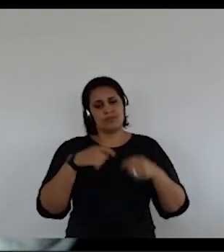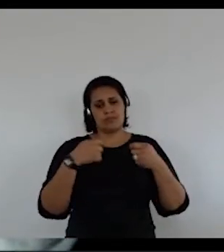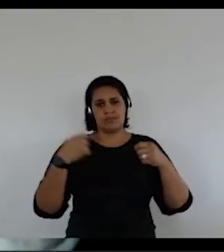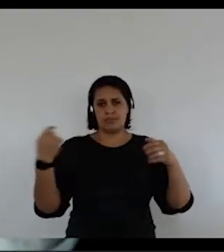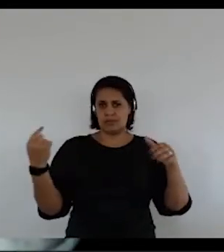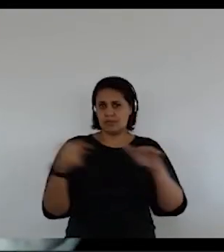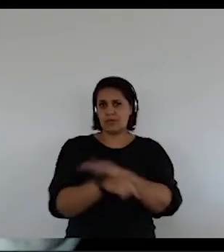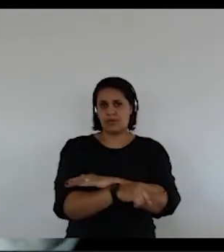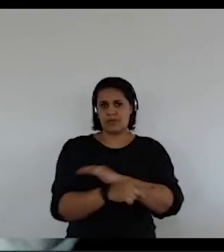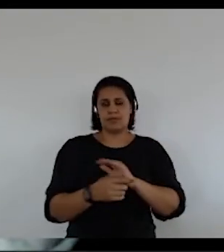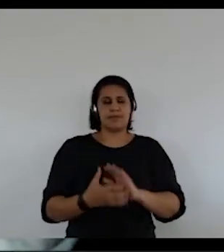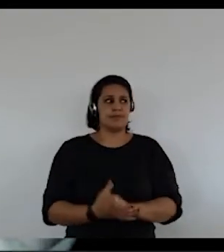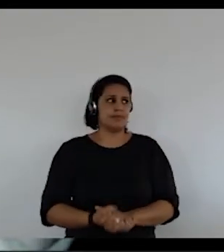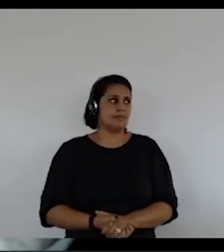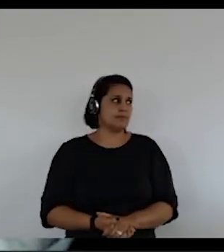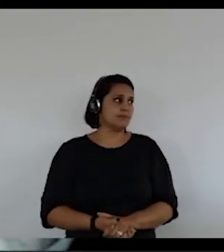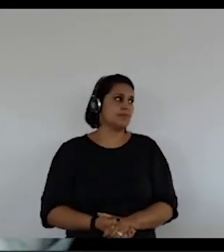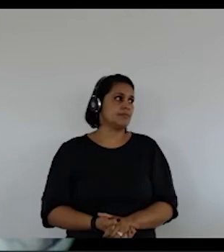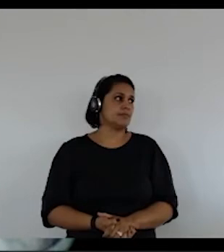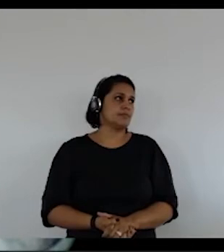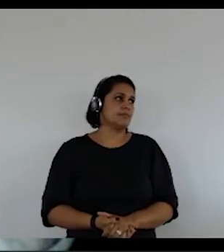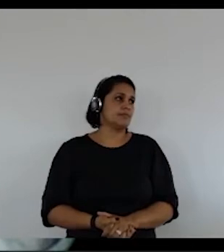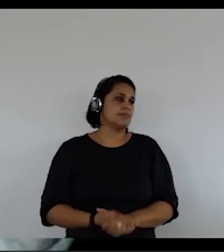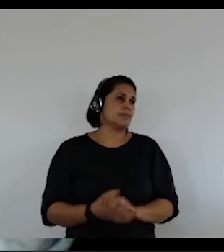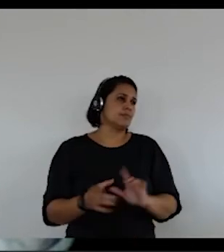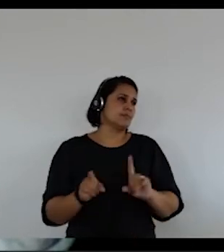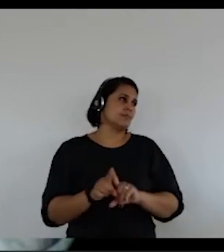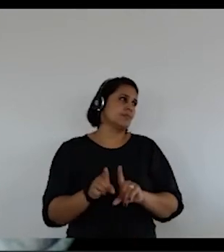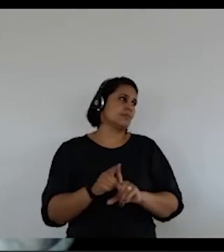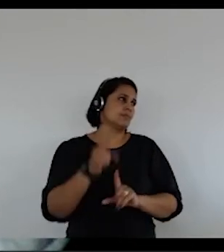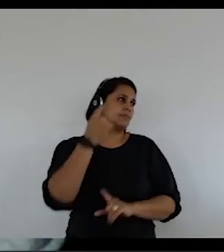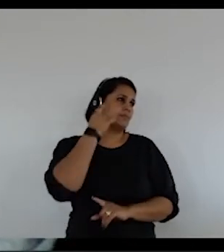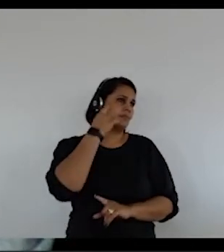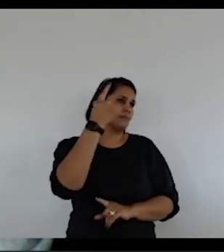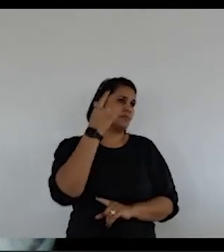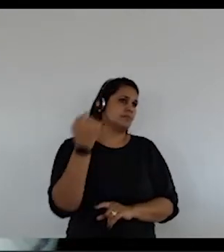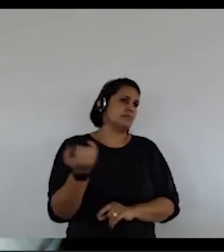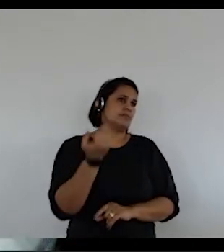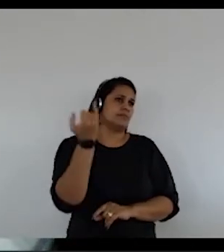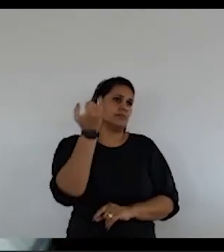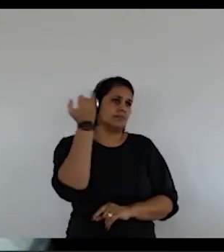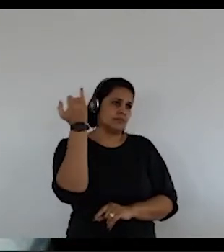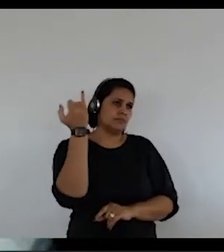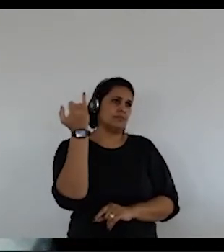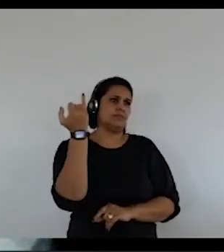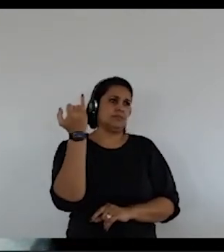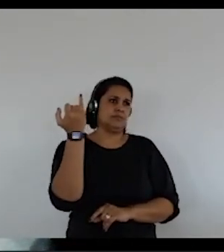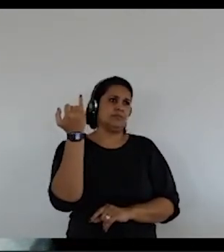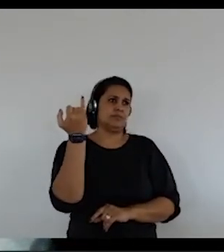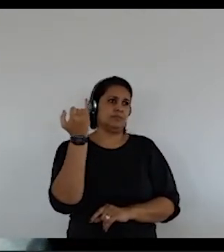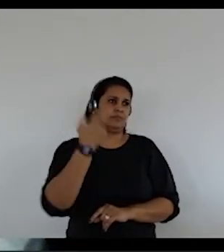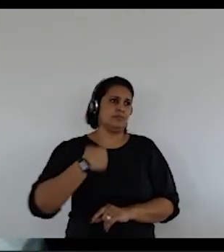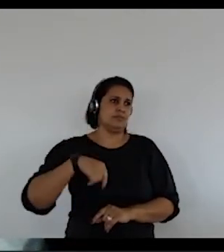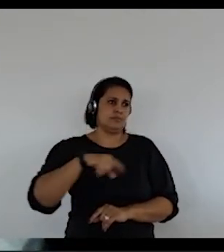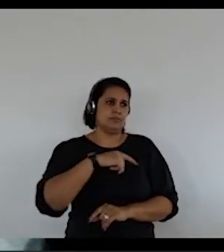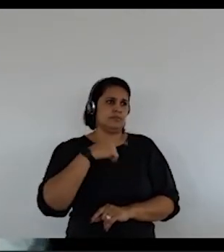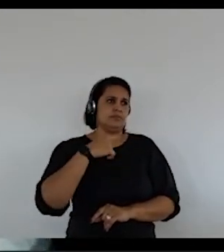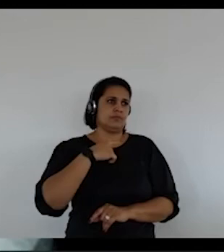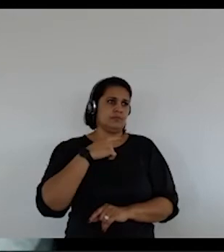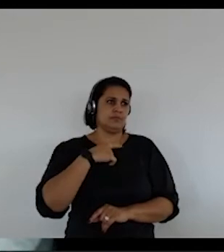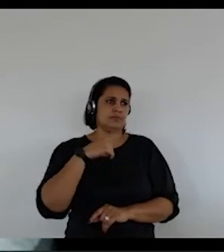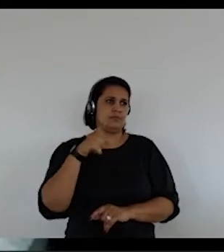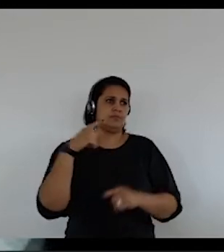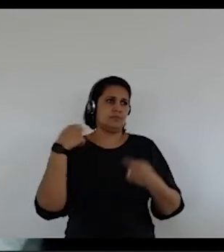também. E uma ideia importante que dizia o amigo Lucon sobre a necessidade